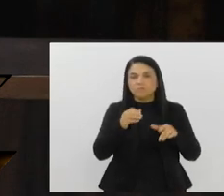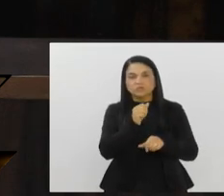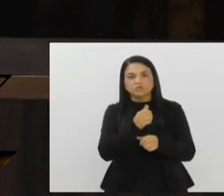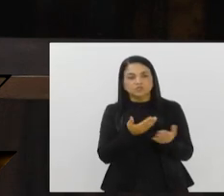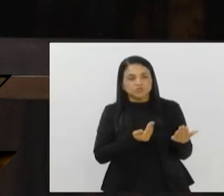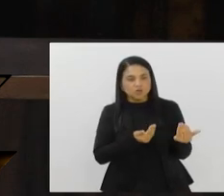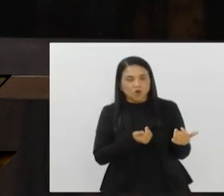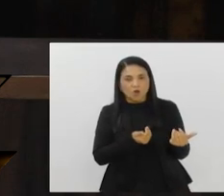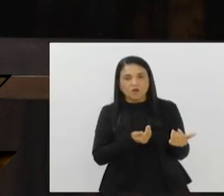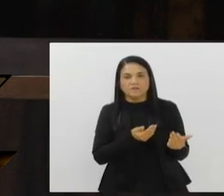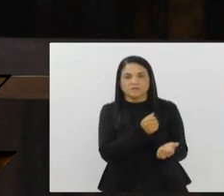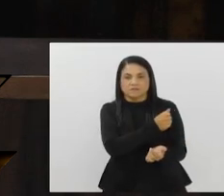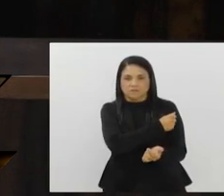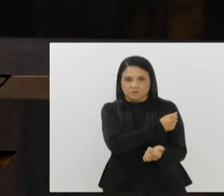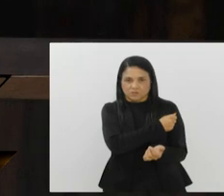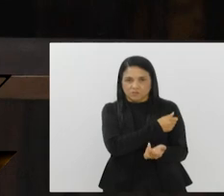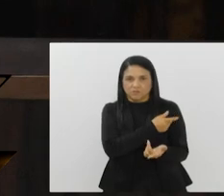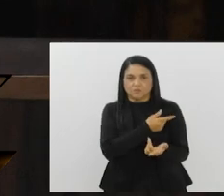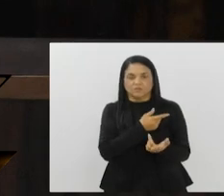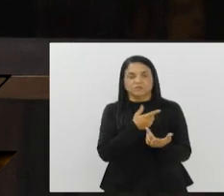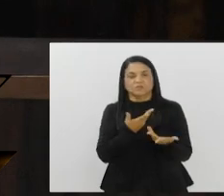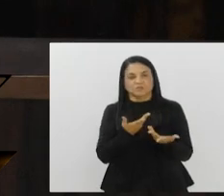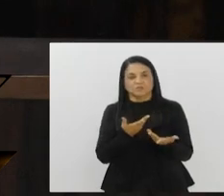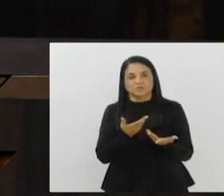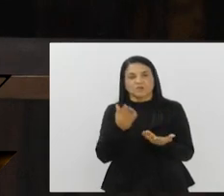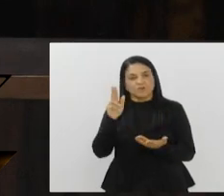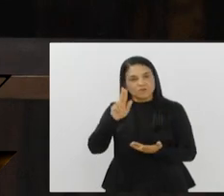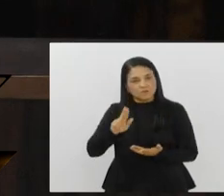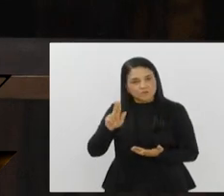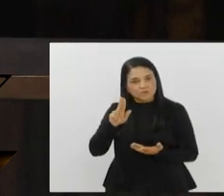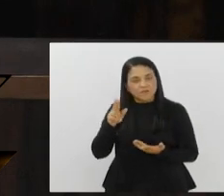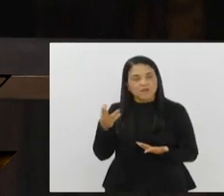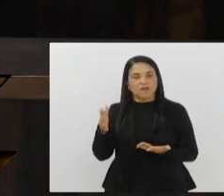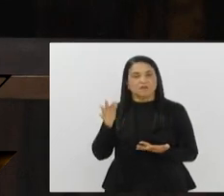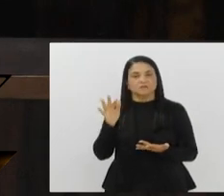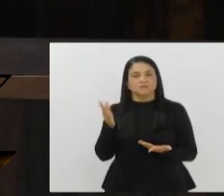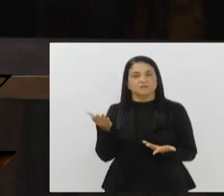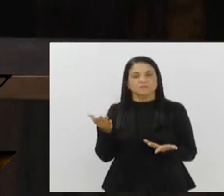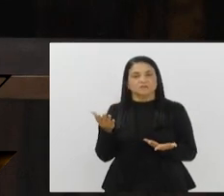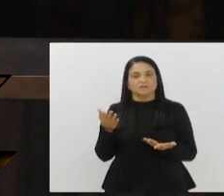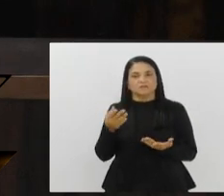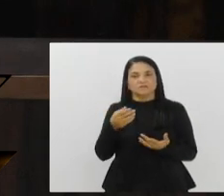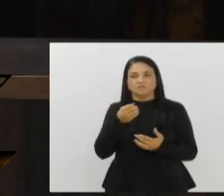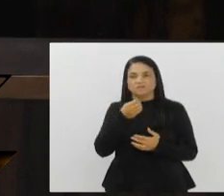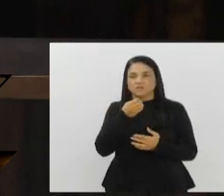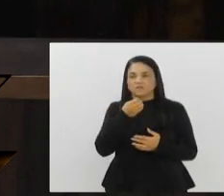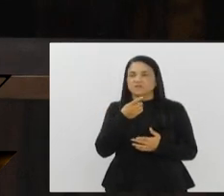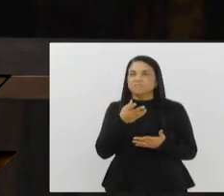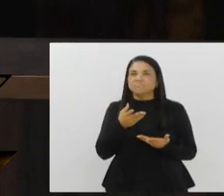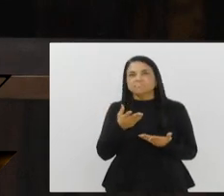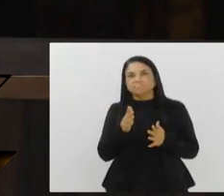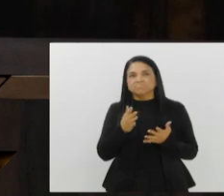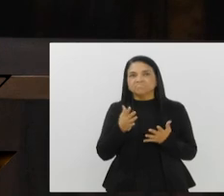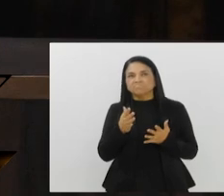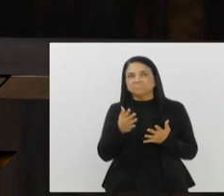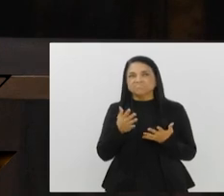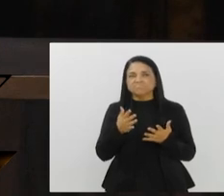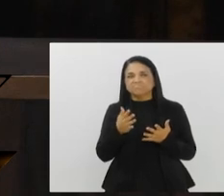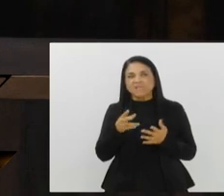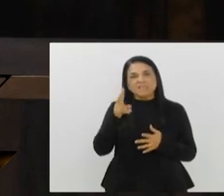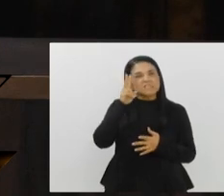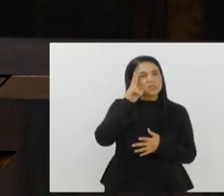estão lá fazendo graduação pós-graduação isso foi eh se eu não me engano na